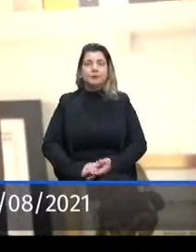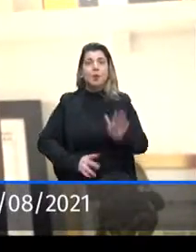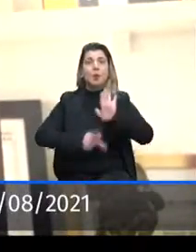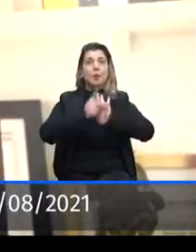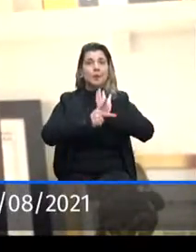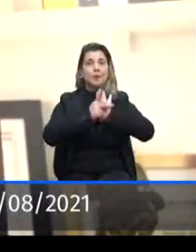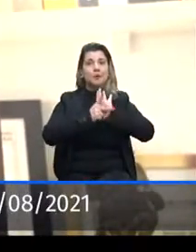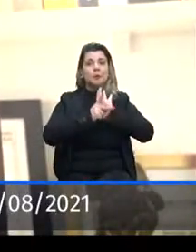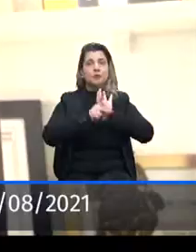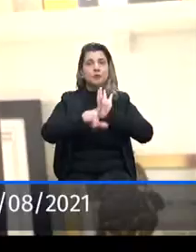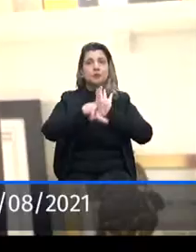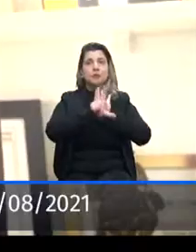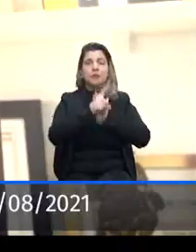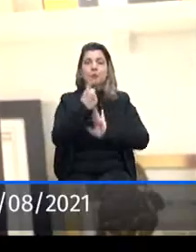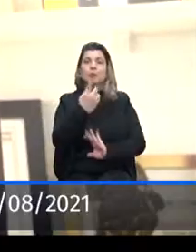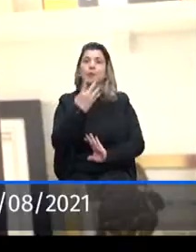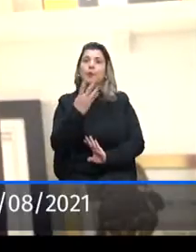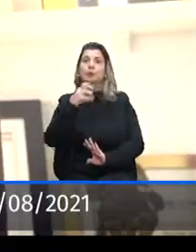Projeto de lei